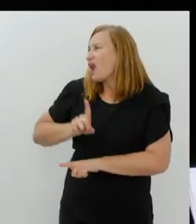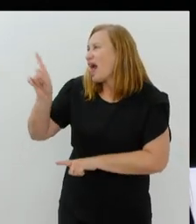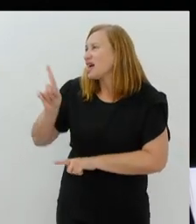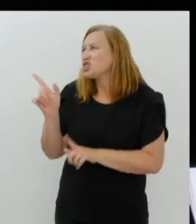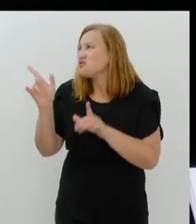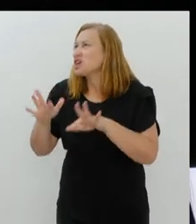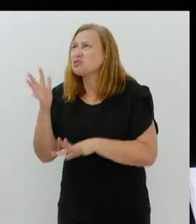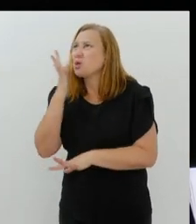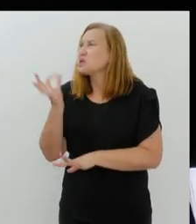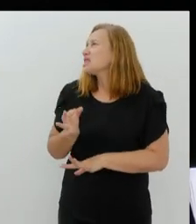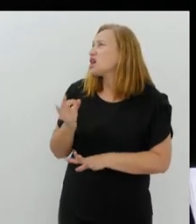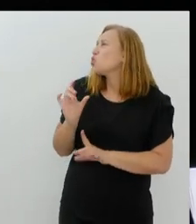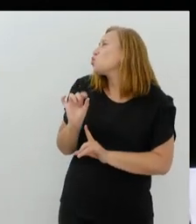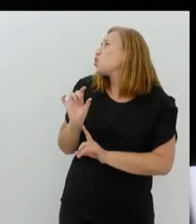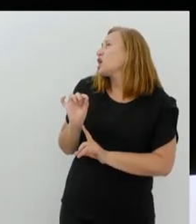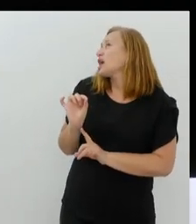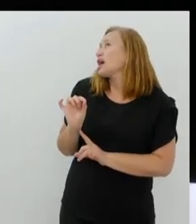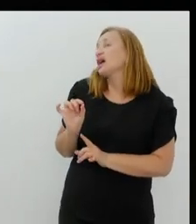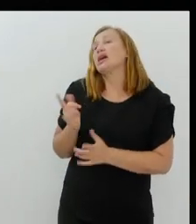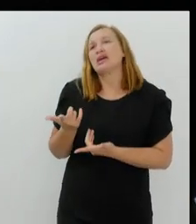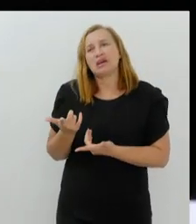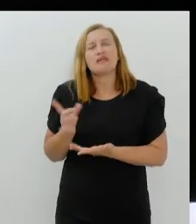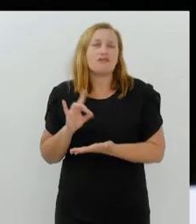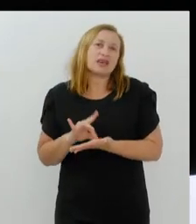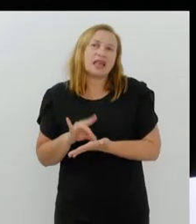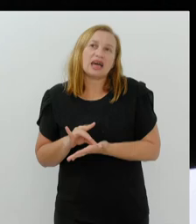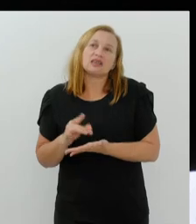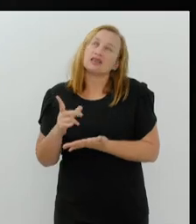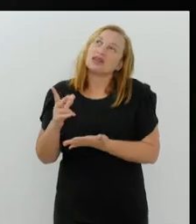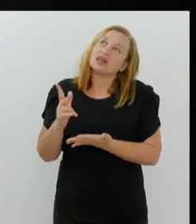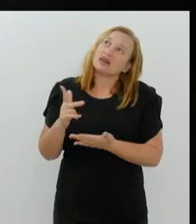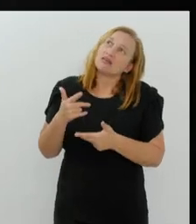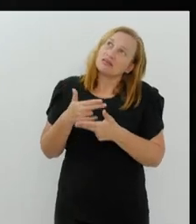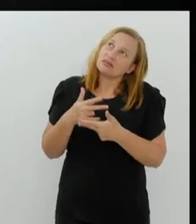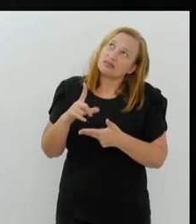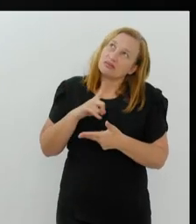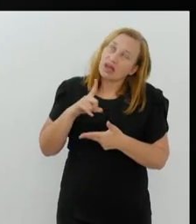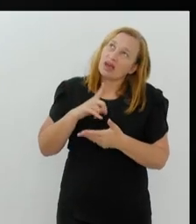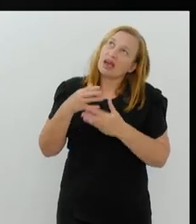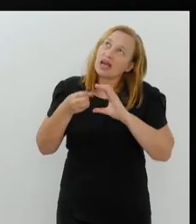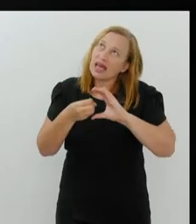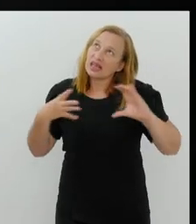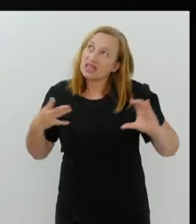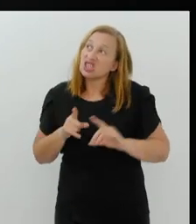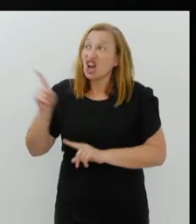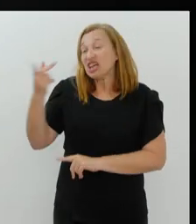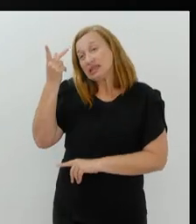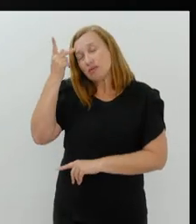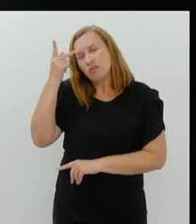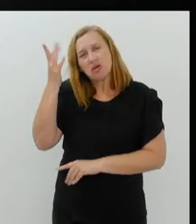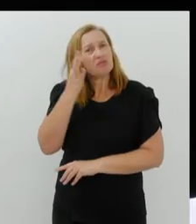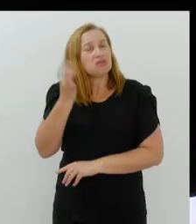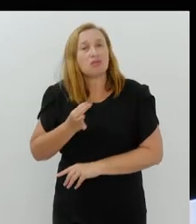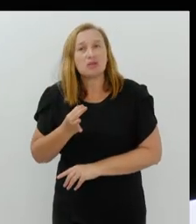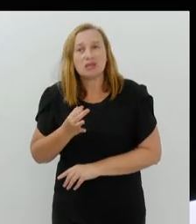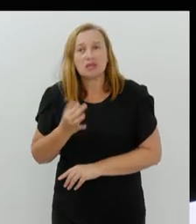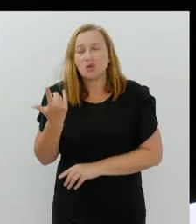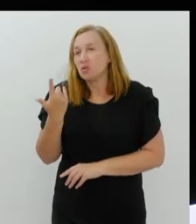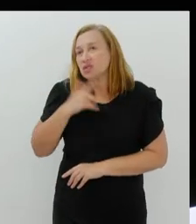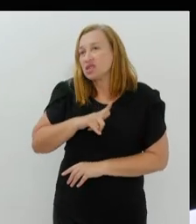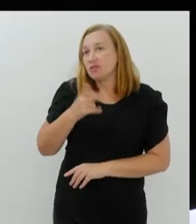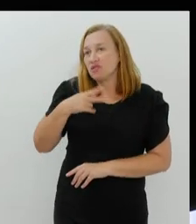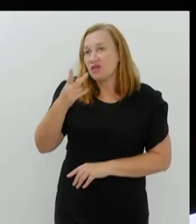público é diferente. Eu não sei te dizer bem o quê, mas... É, tem certas coisas em São Paulo que a gente não consegue detectar, né? Isso. É, quando eu falo em São Paulo, eu